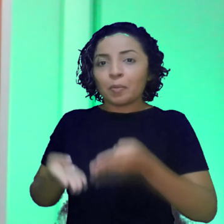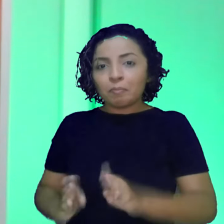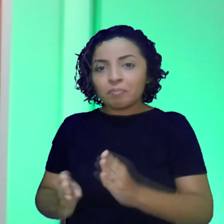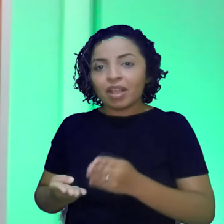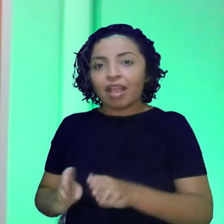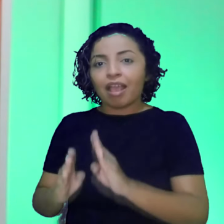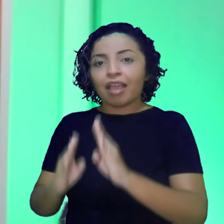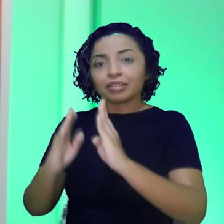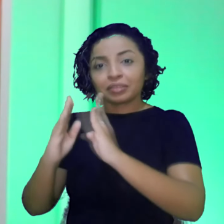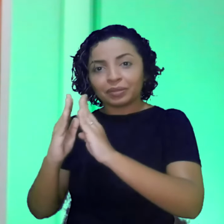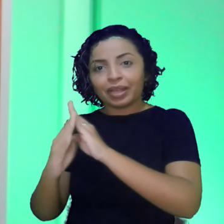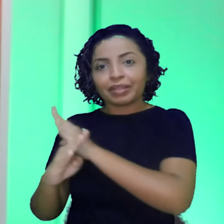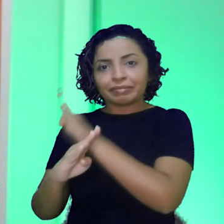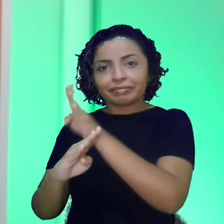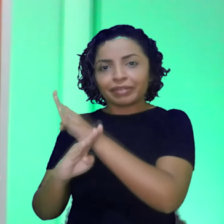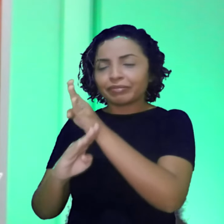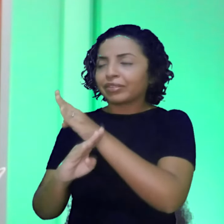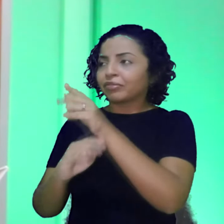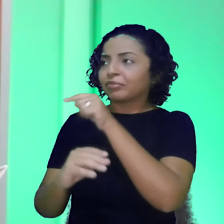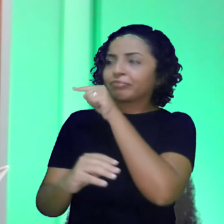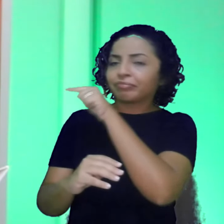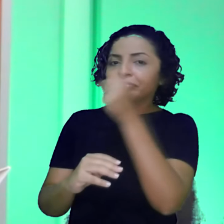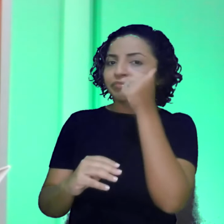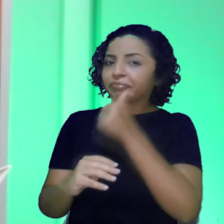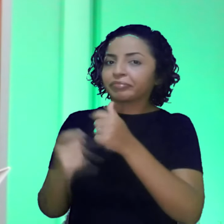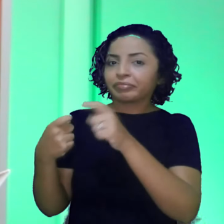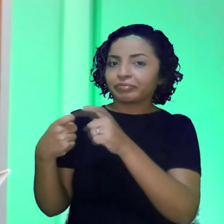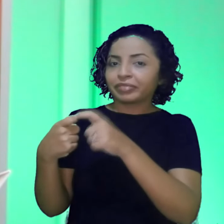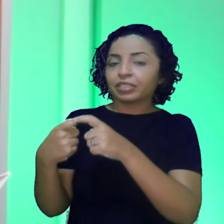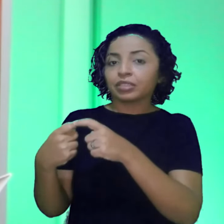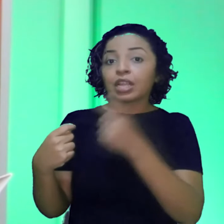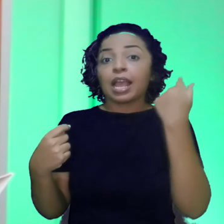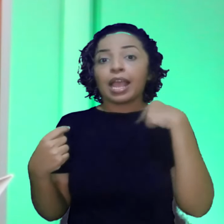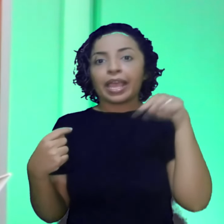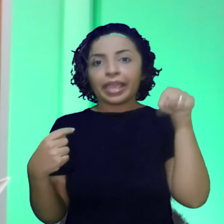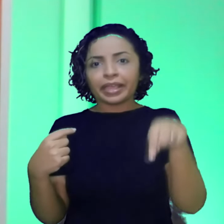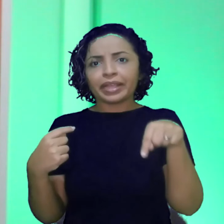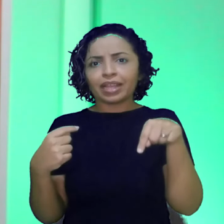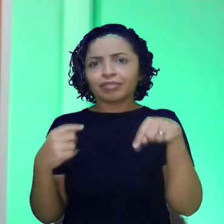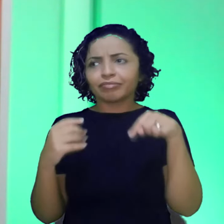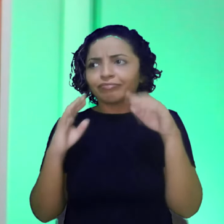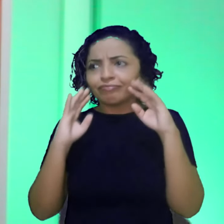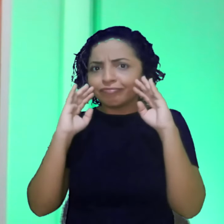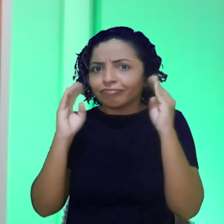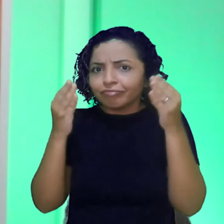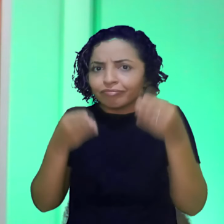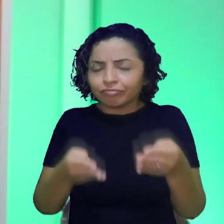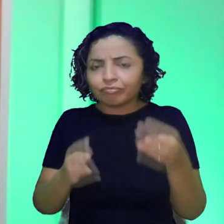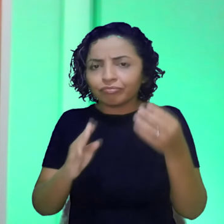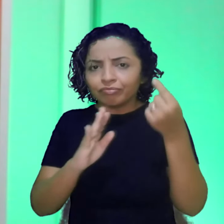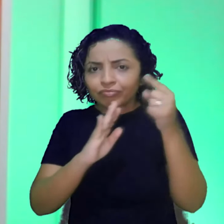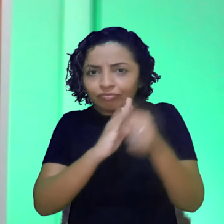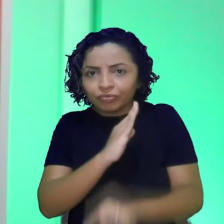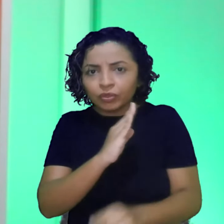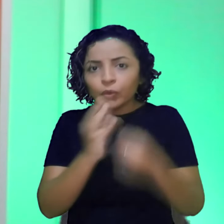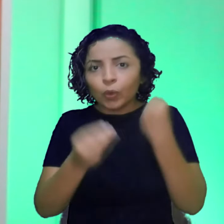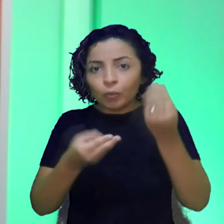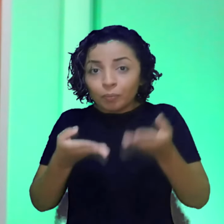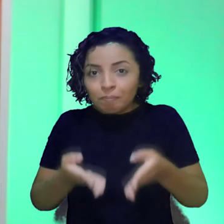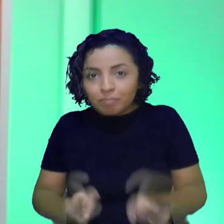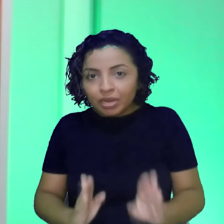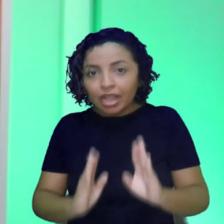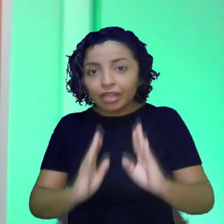acompanha partos domiciliares. E aí a Cecília empreende um obcecado mergulho no universo do parto